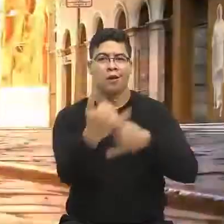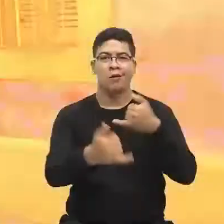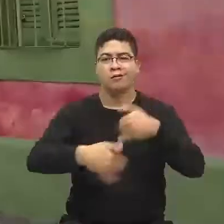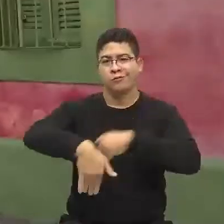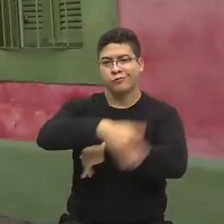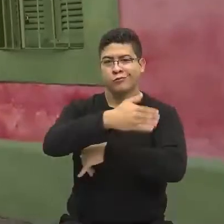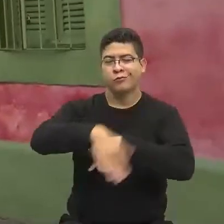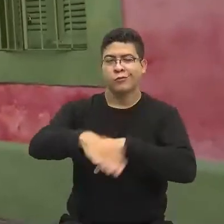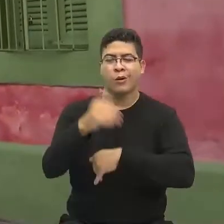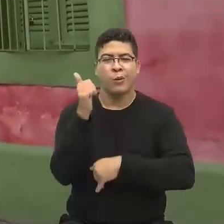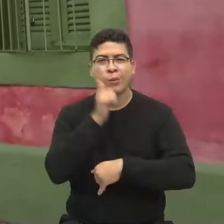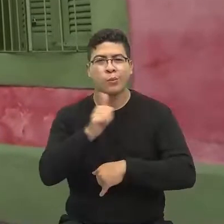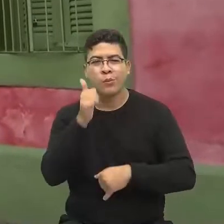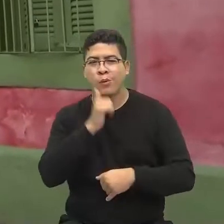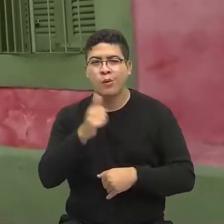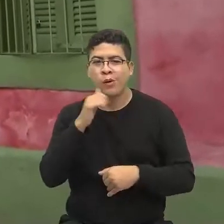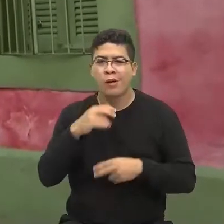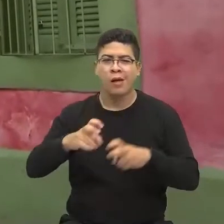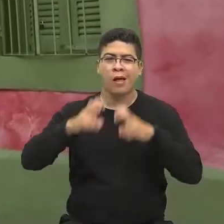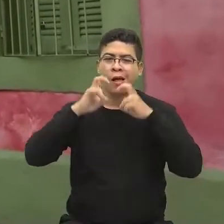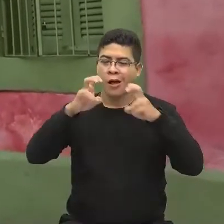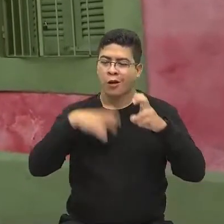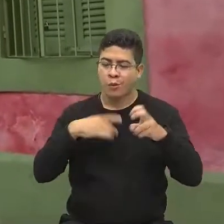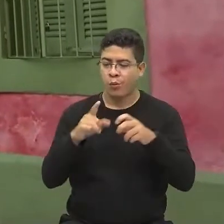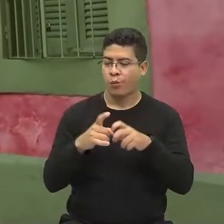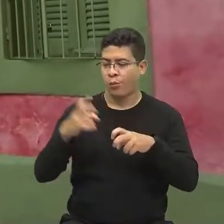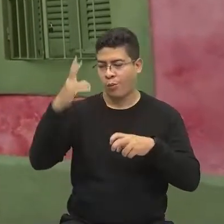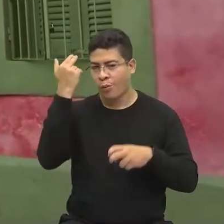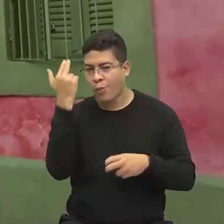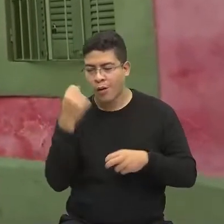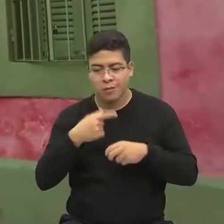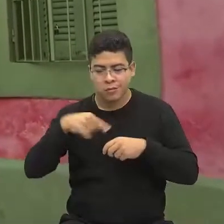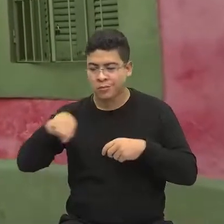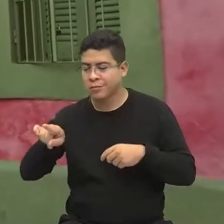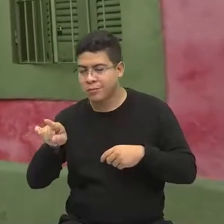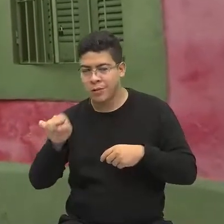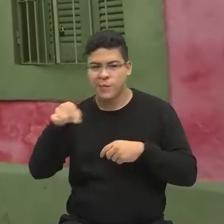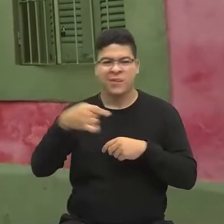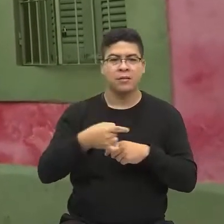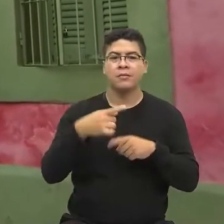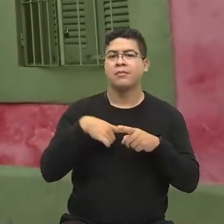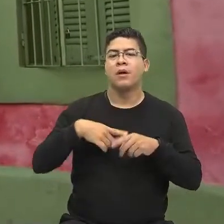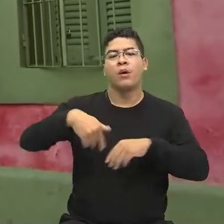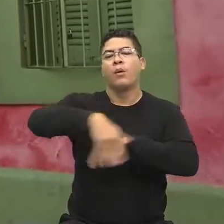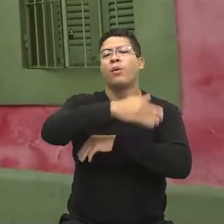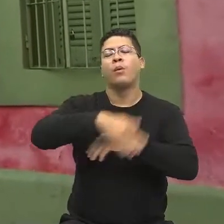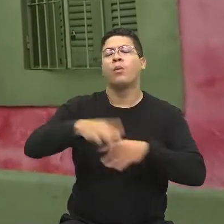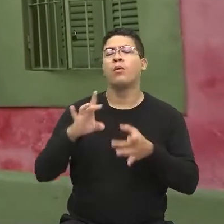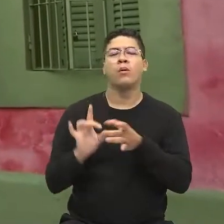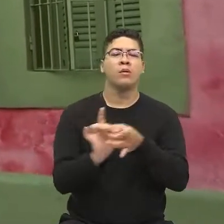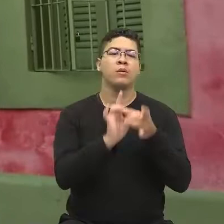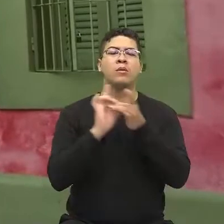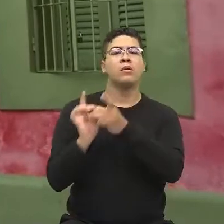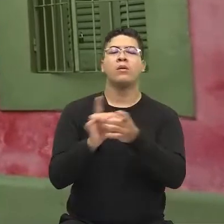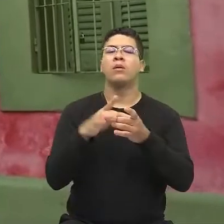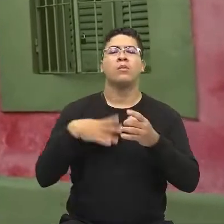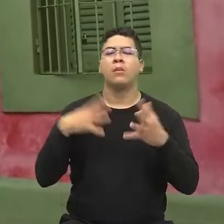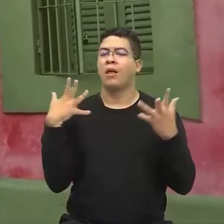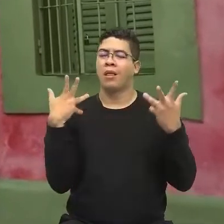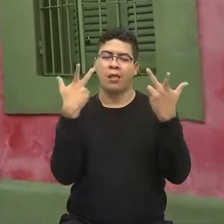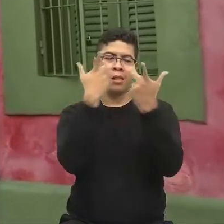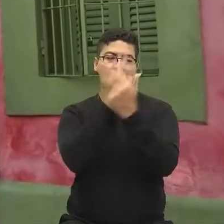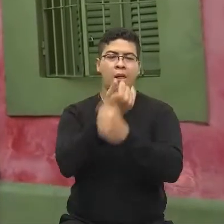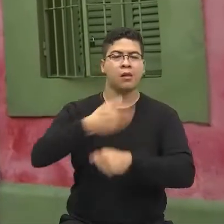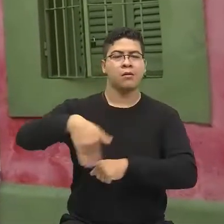Os meninos gritavam: "Coelho sai, não sai". Rua da União. Como eram lindos os montes das ruas da